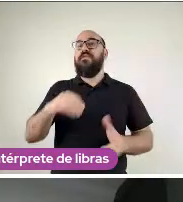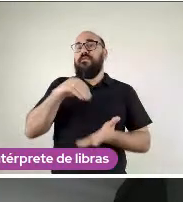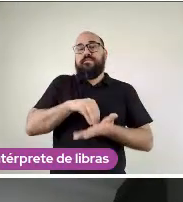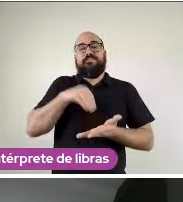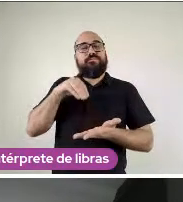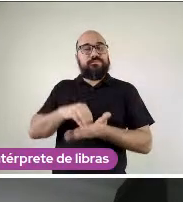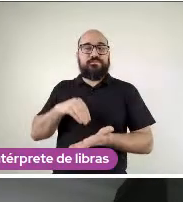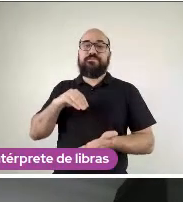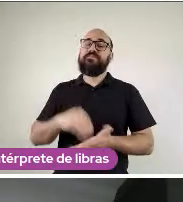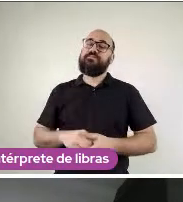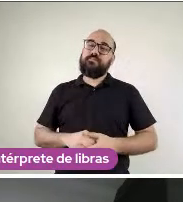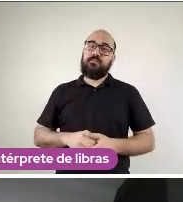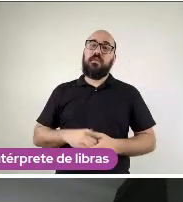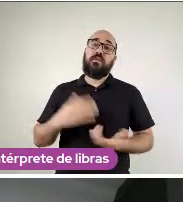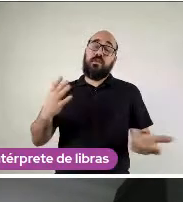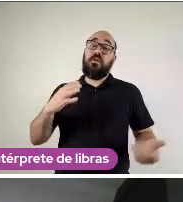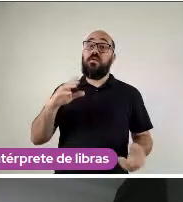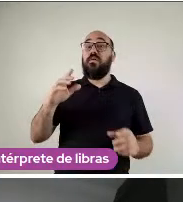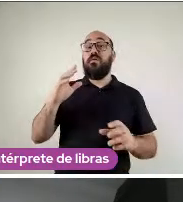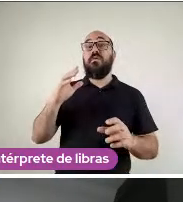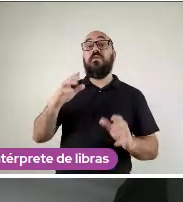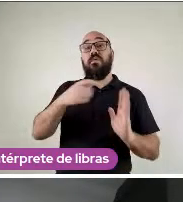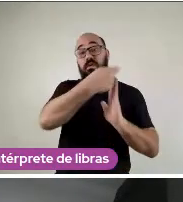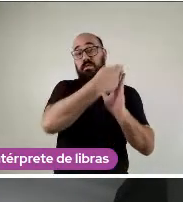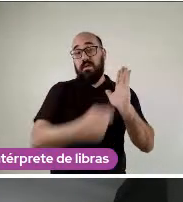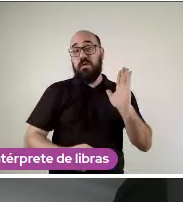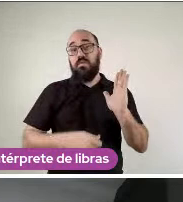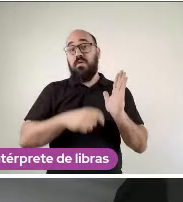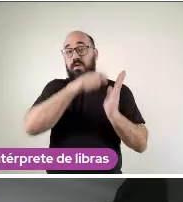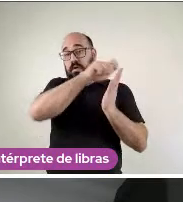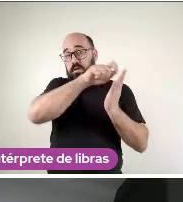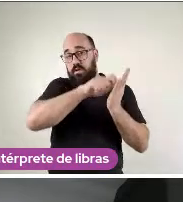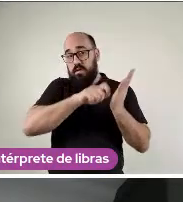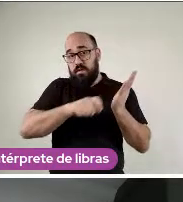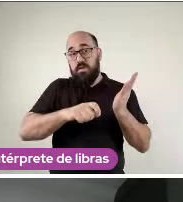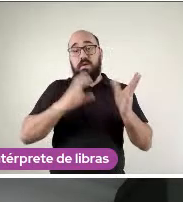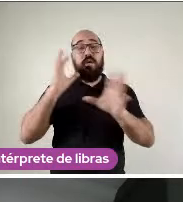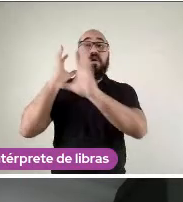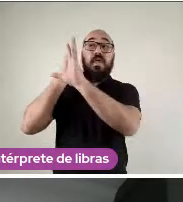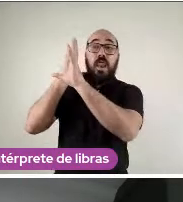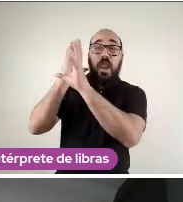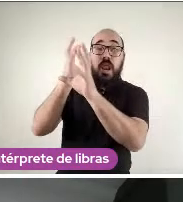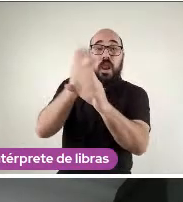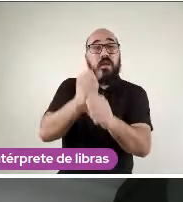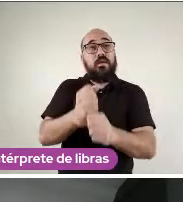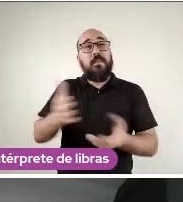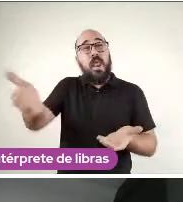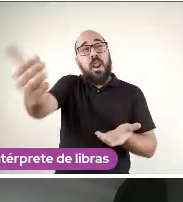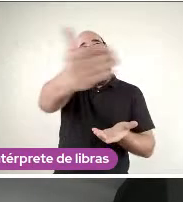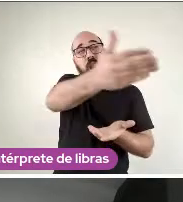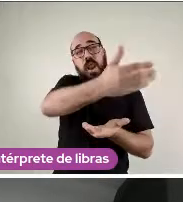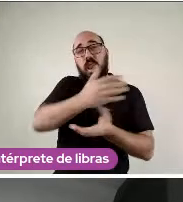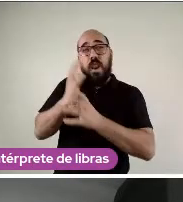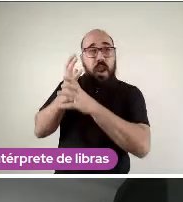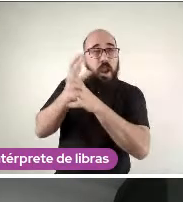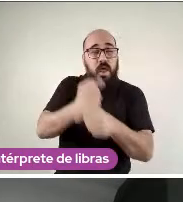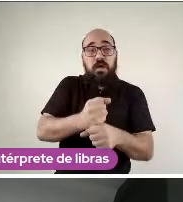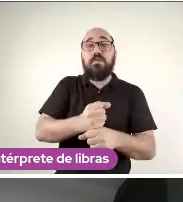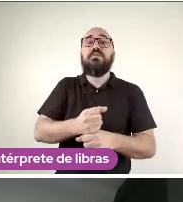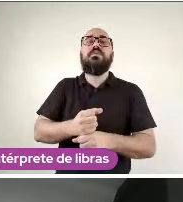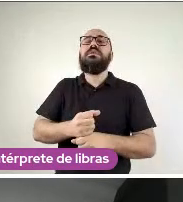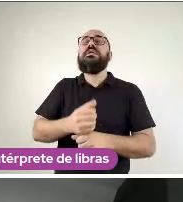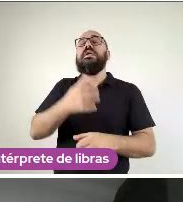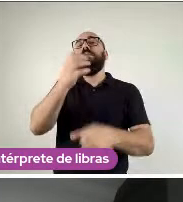é o relatório global de ciência oceânica de 2020, ele trouxe esse número, né, que, na